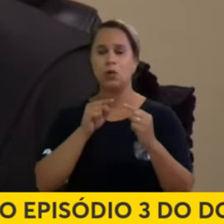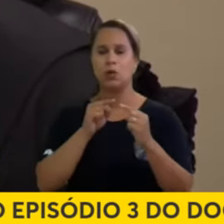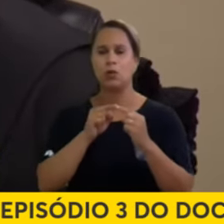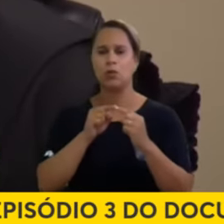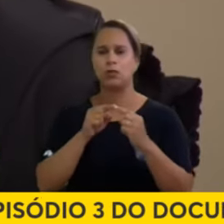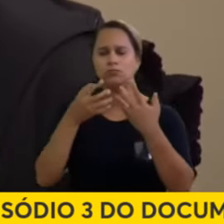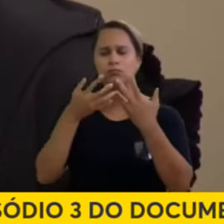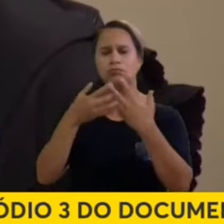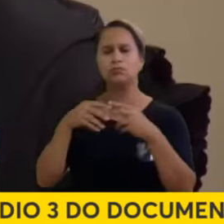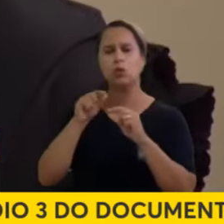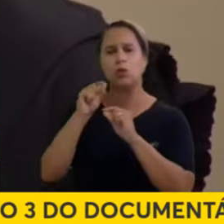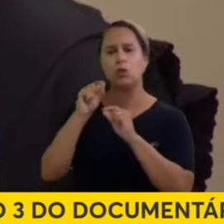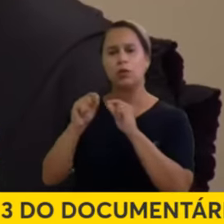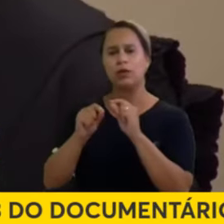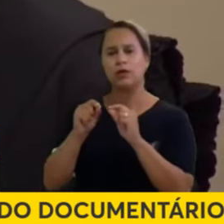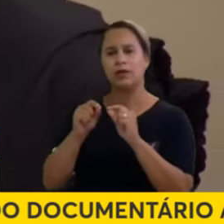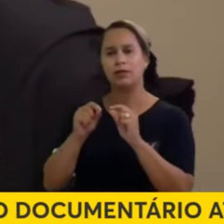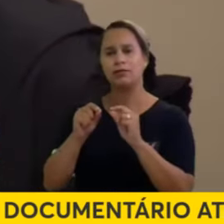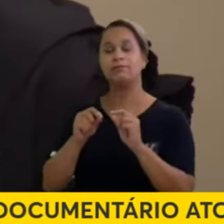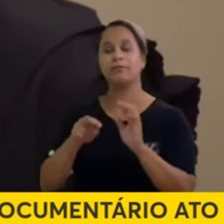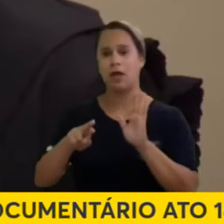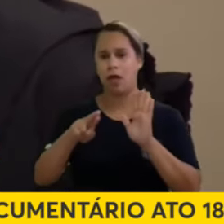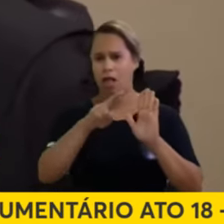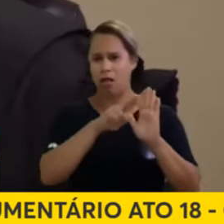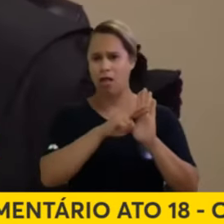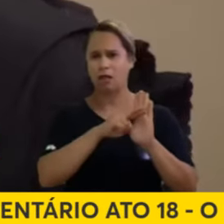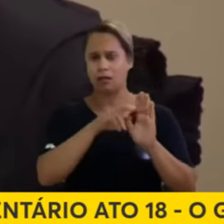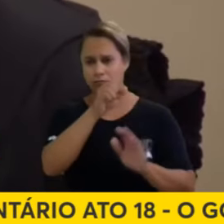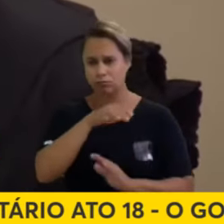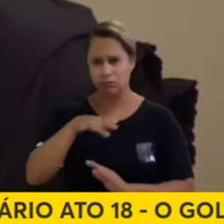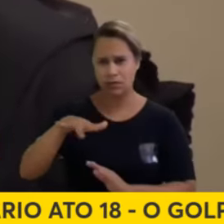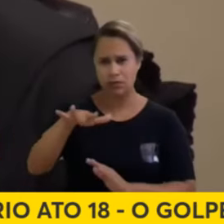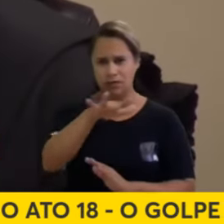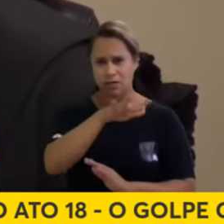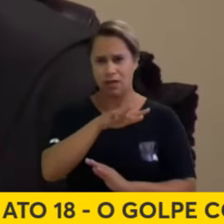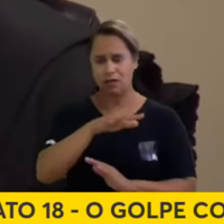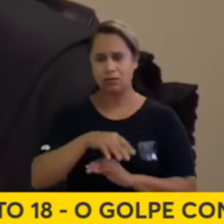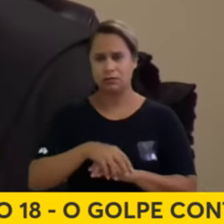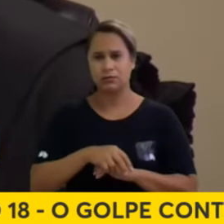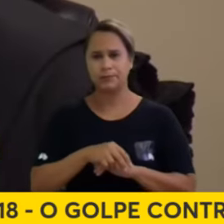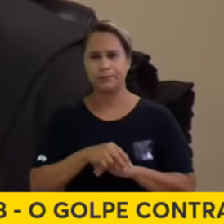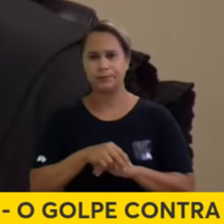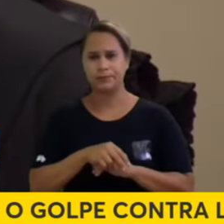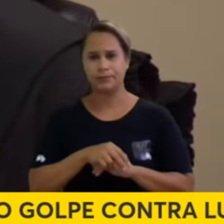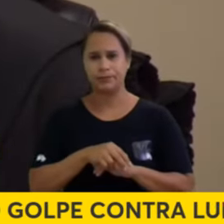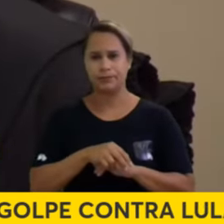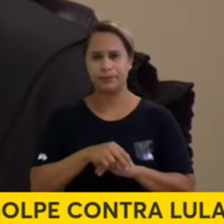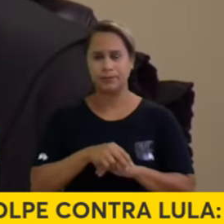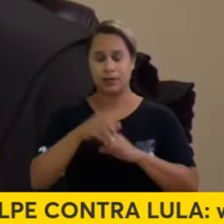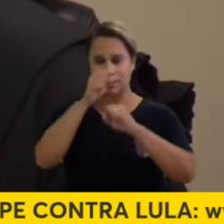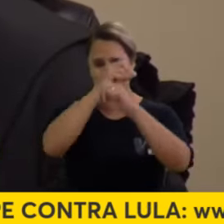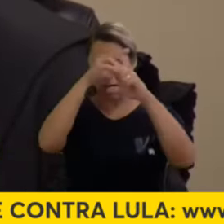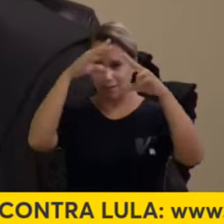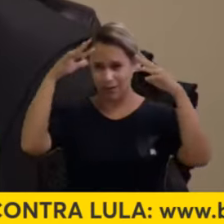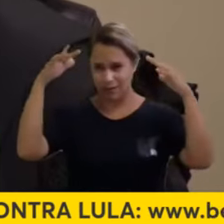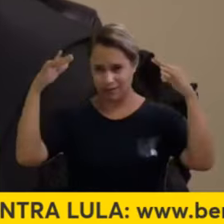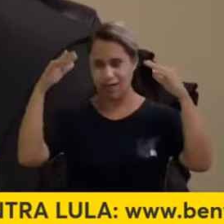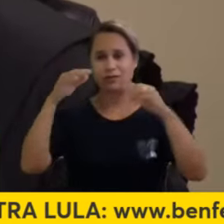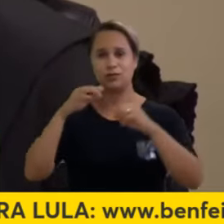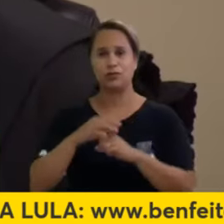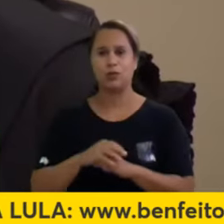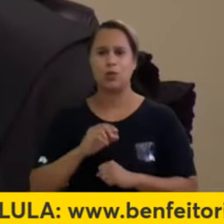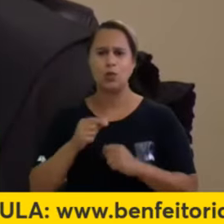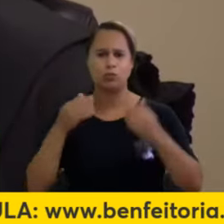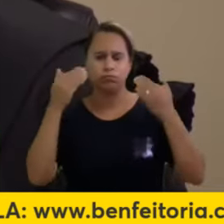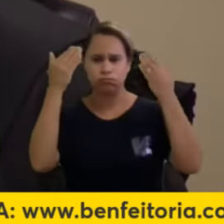Regra geral elemento de todo neutro que remete a abstratos e hipotéticos fatores de condicionamento da natureza psicológica